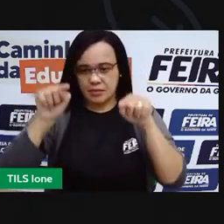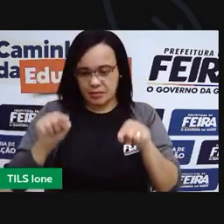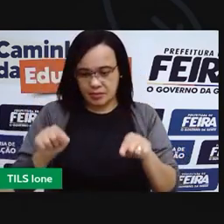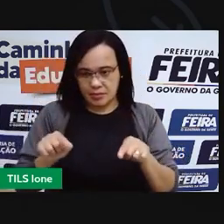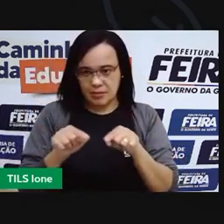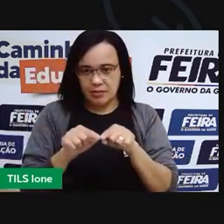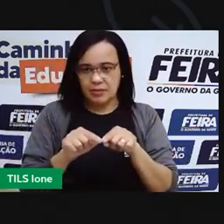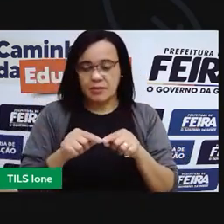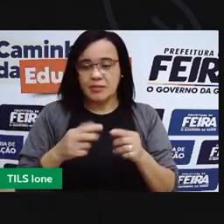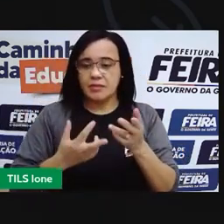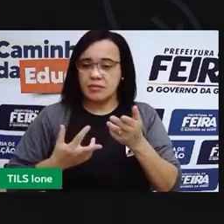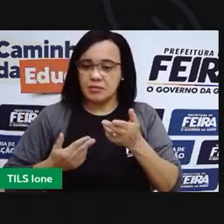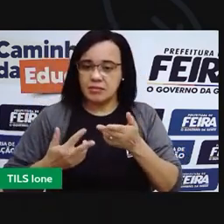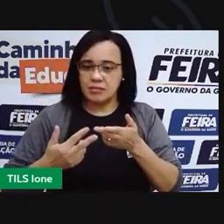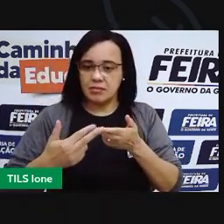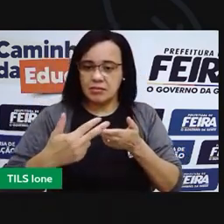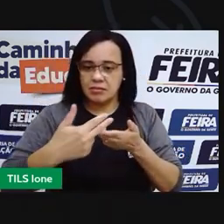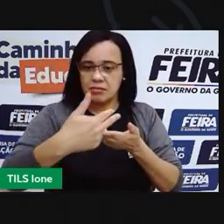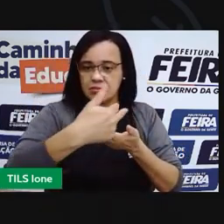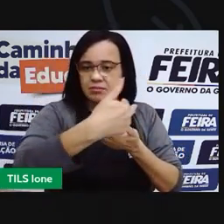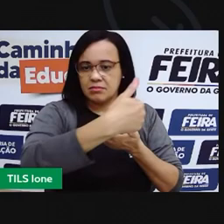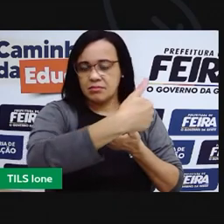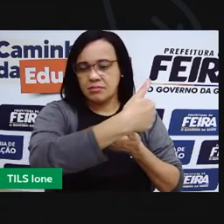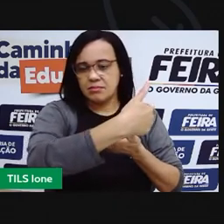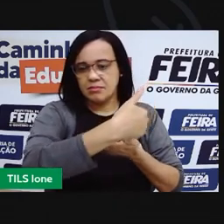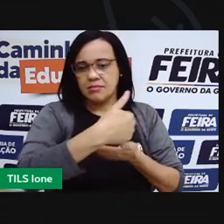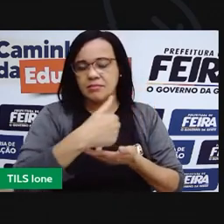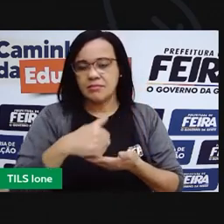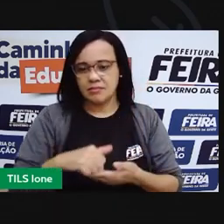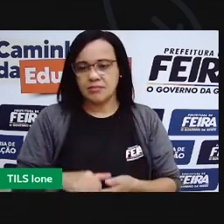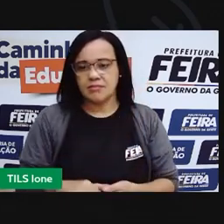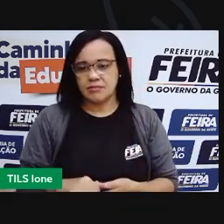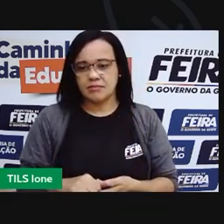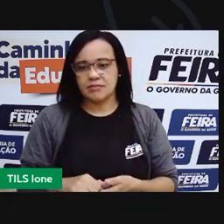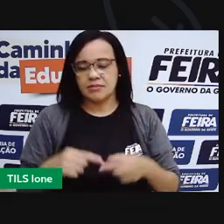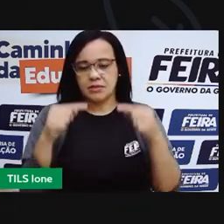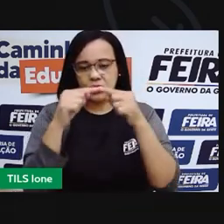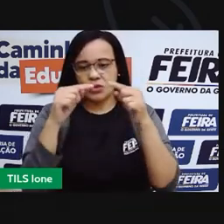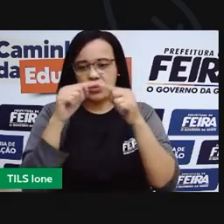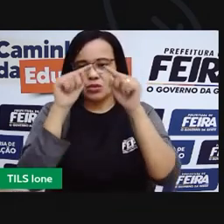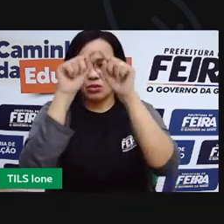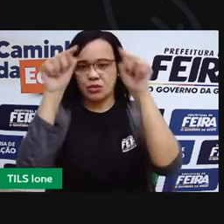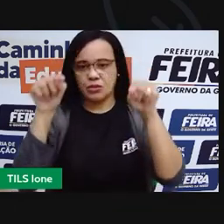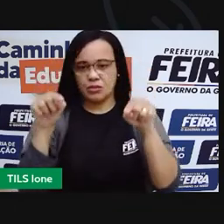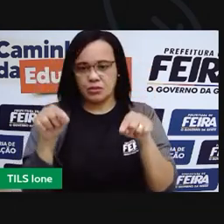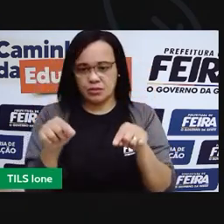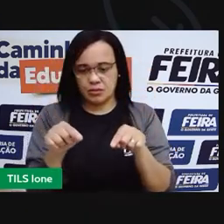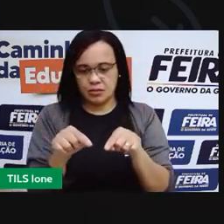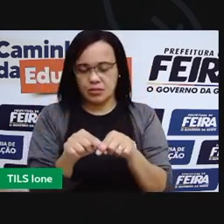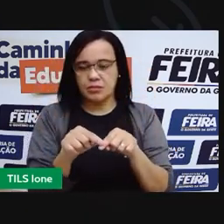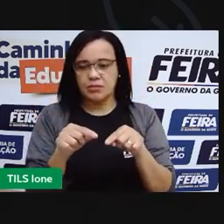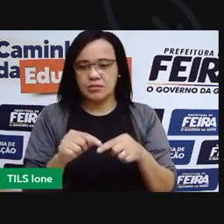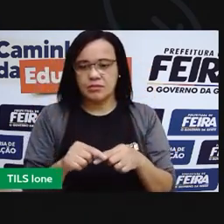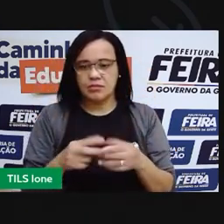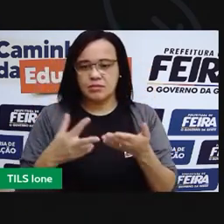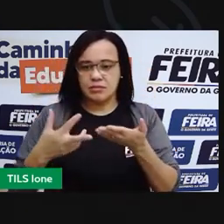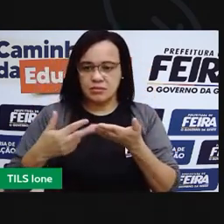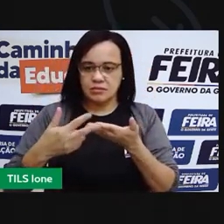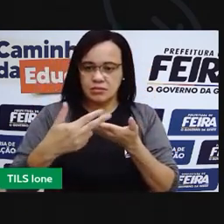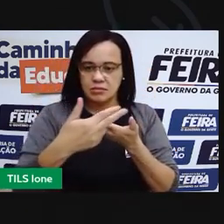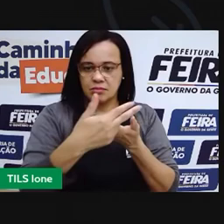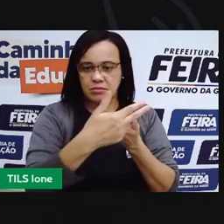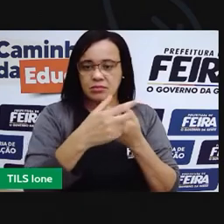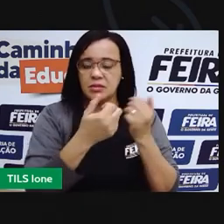vai recortar essa parte que tem o formato de um retângulo. Certo?